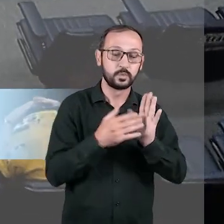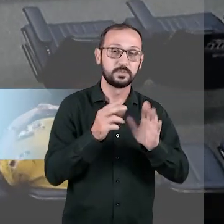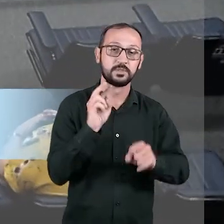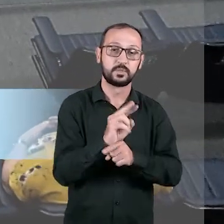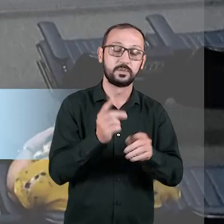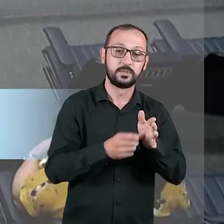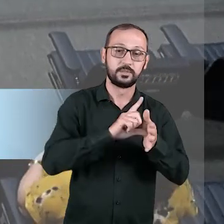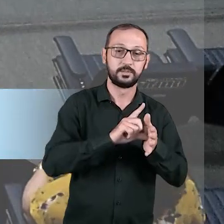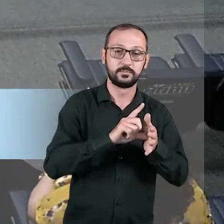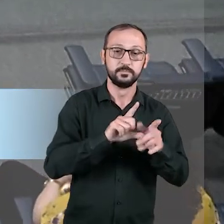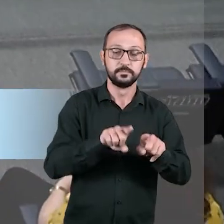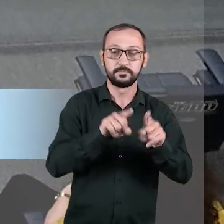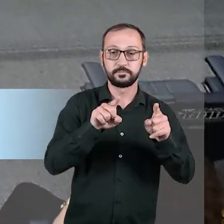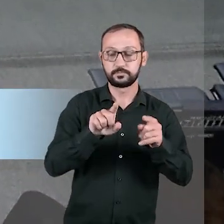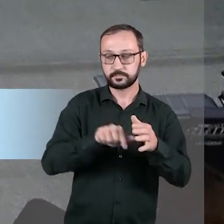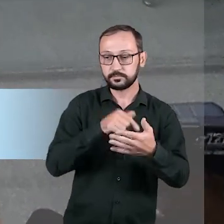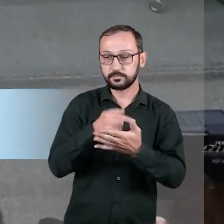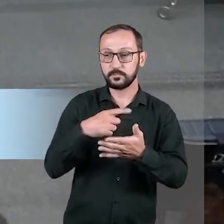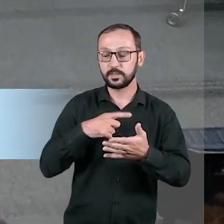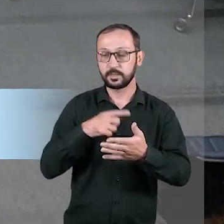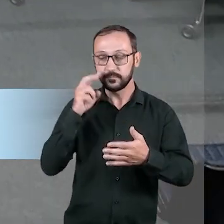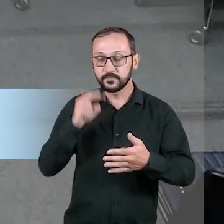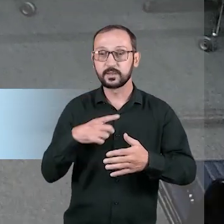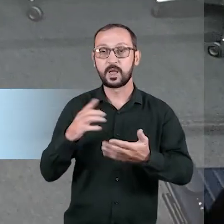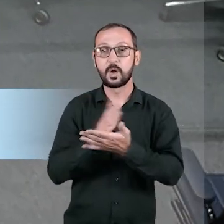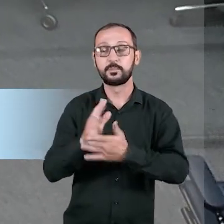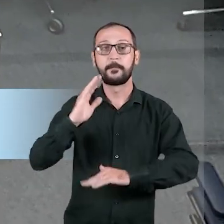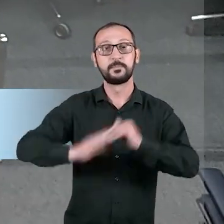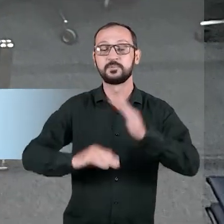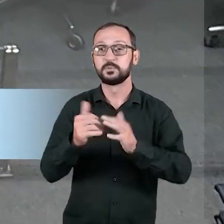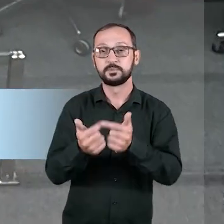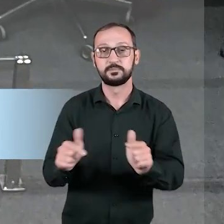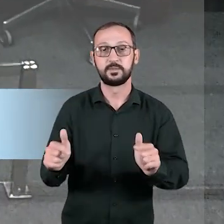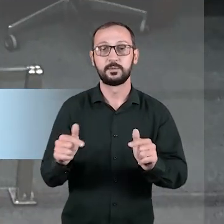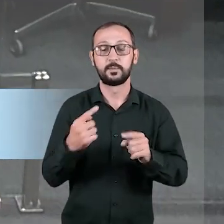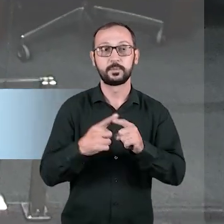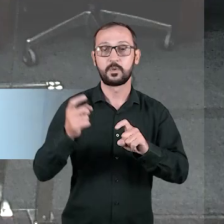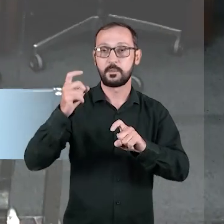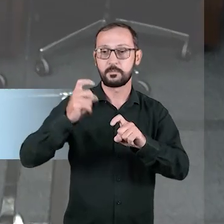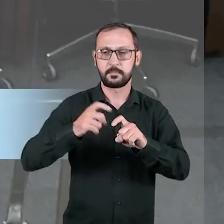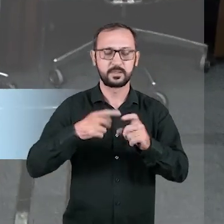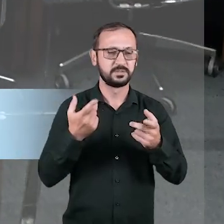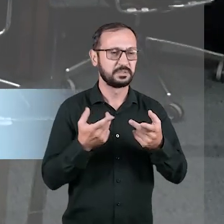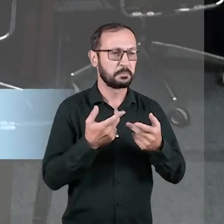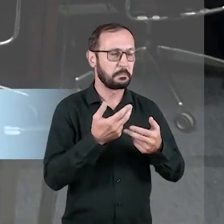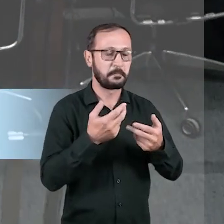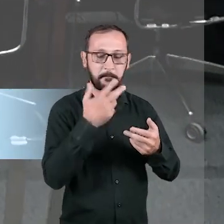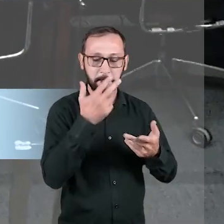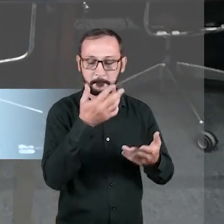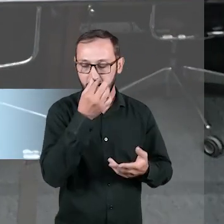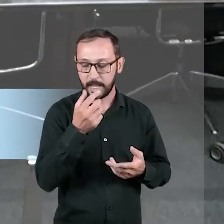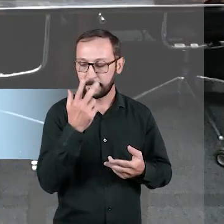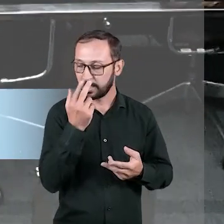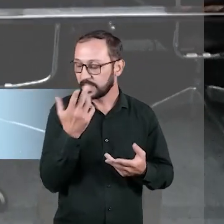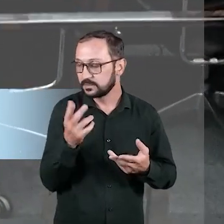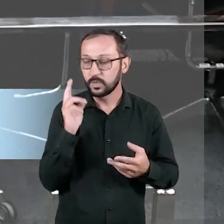esse cuidado paliativo, mas a gente se depara com profissionais que não têm? Porque a maioria dos médicos trata como se fosse uma coisa e para